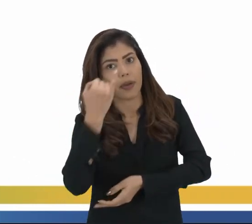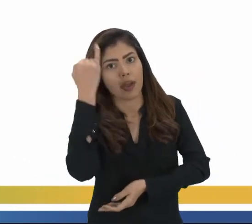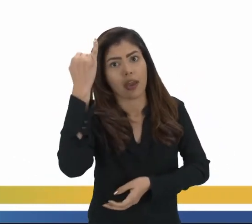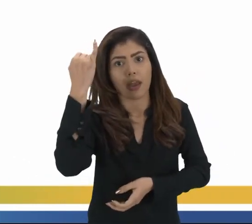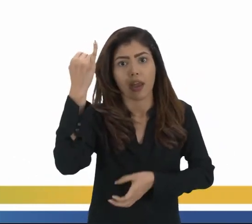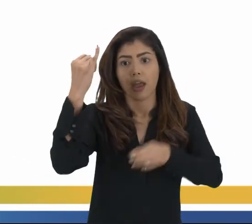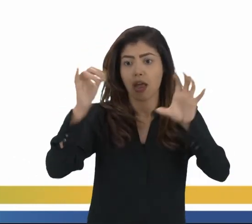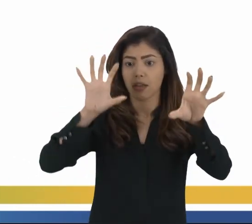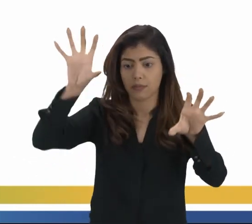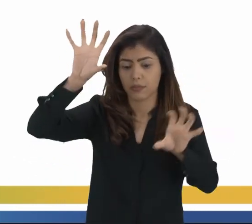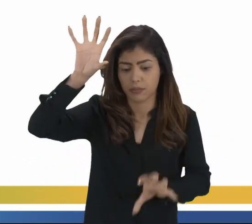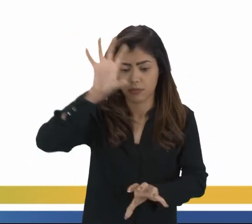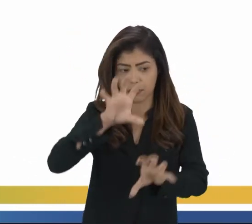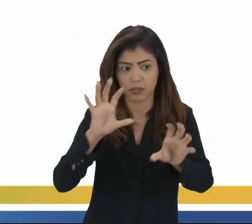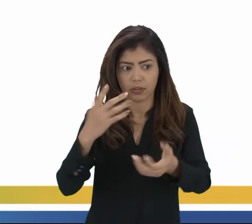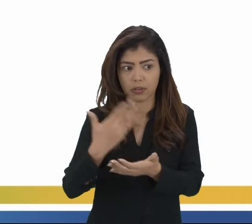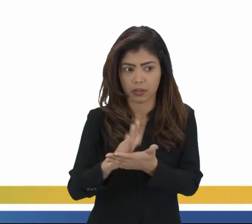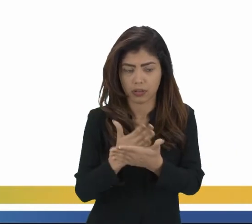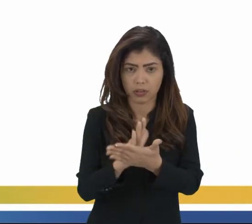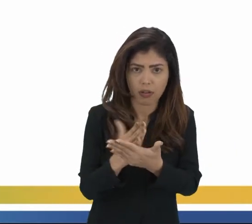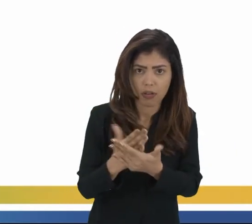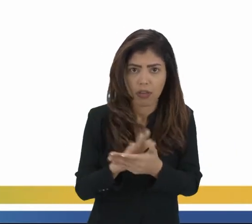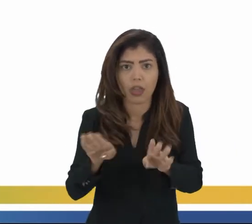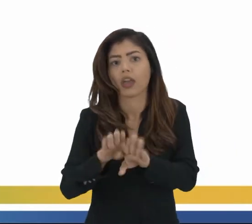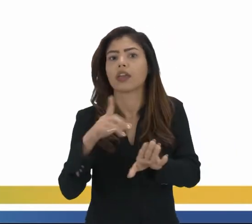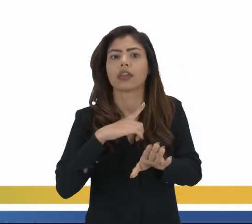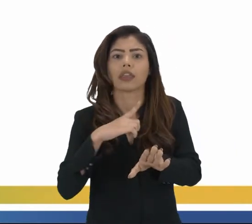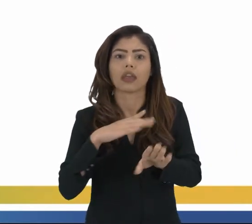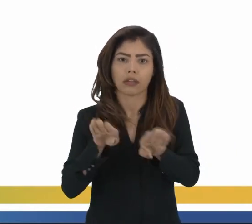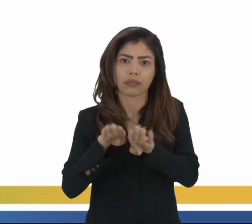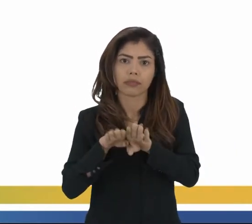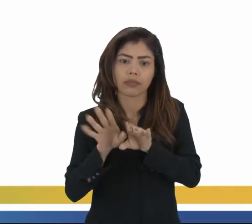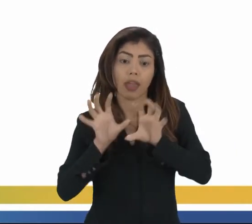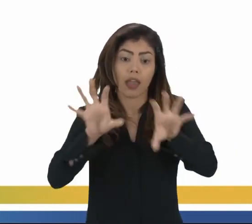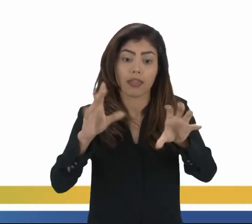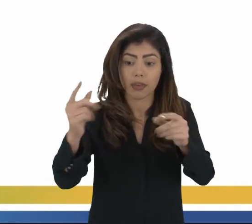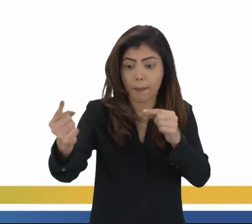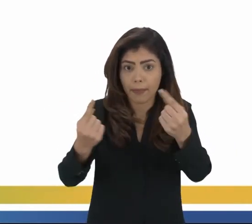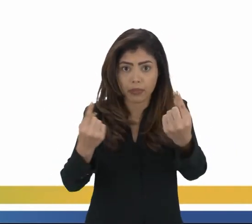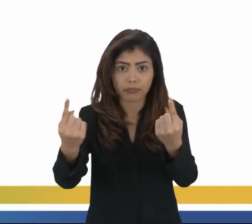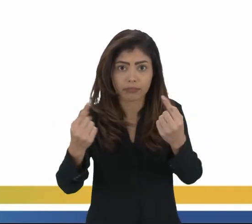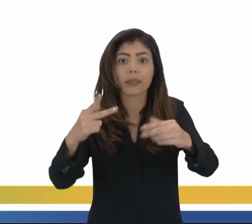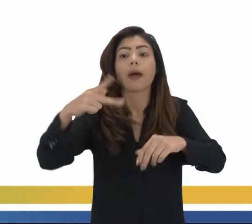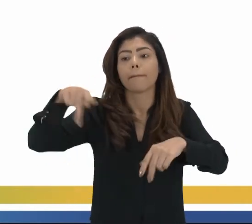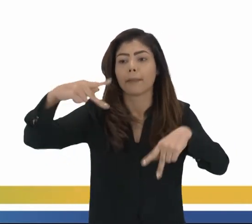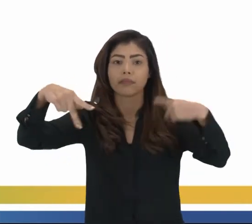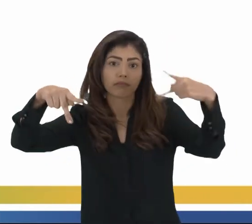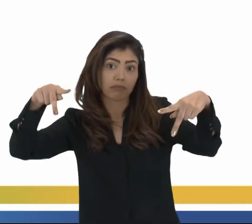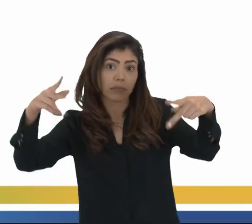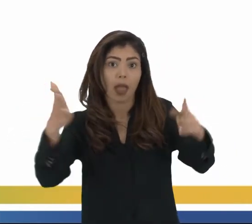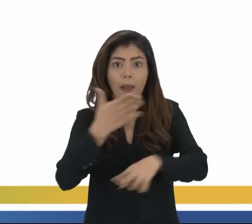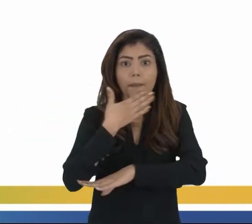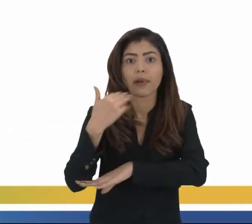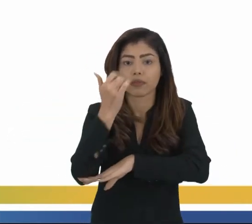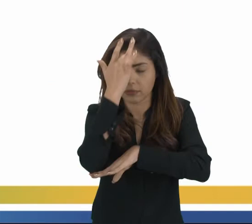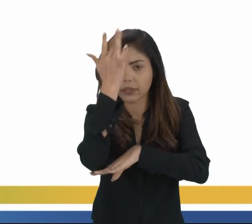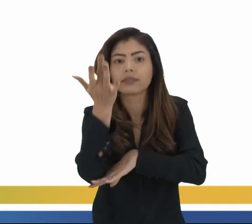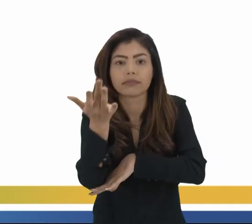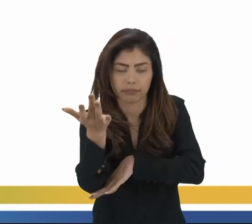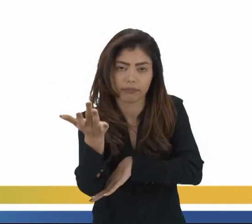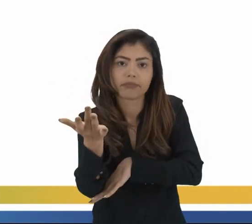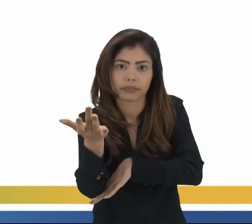relação a fronteiras. Muitas vezes, a relação fronteiriça entre países facilita a